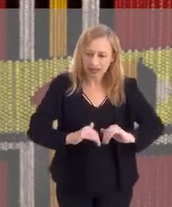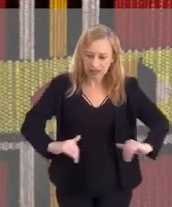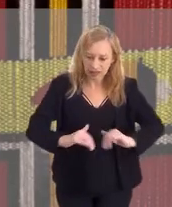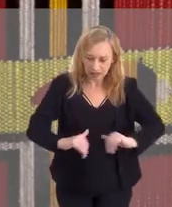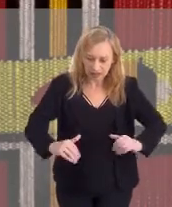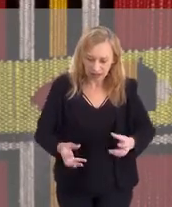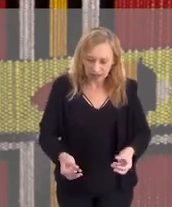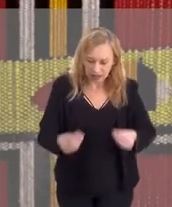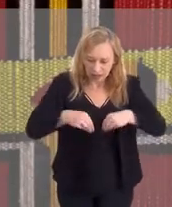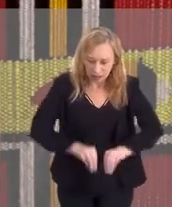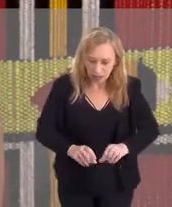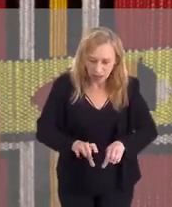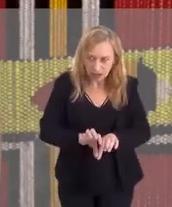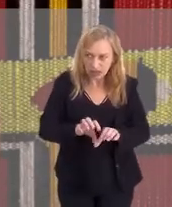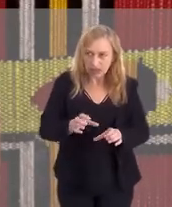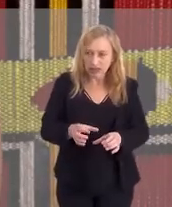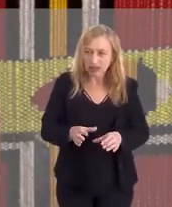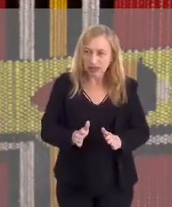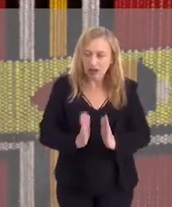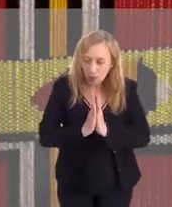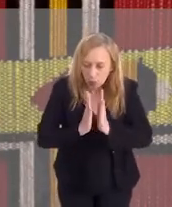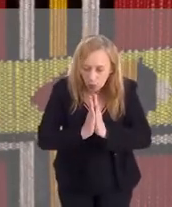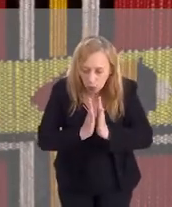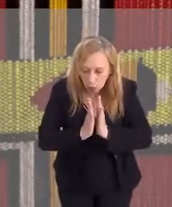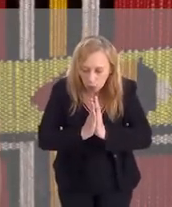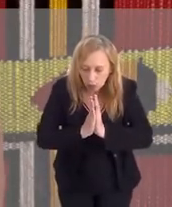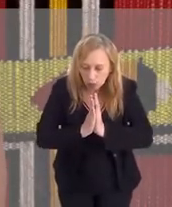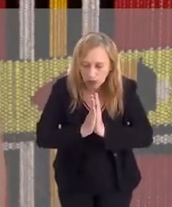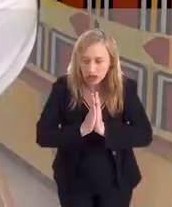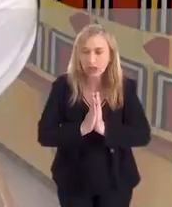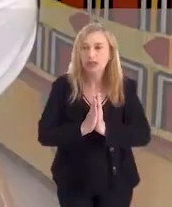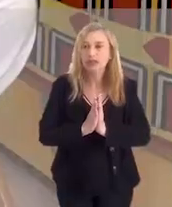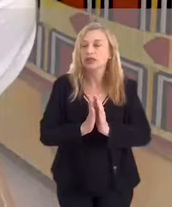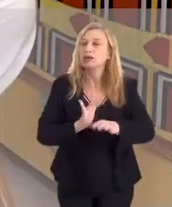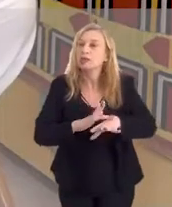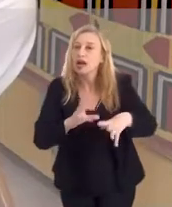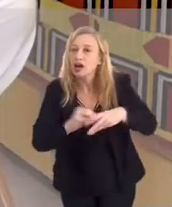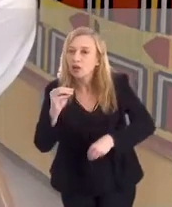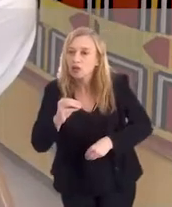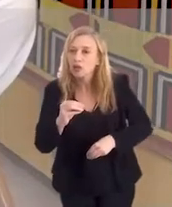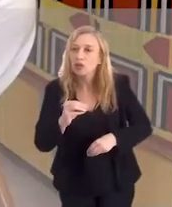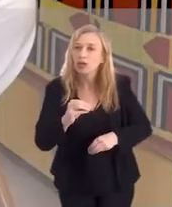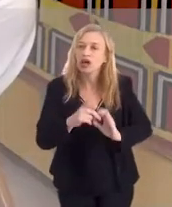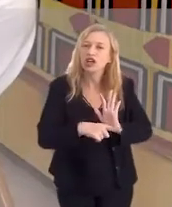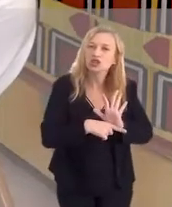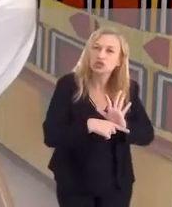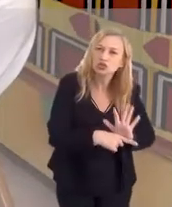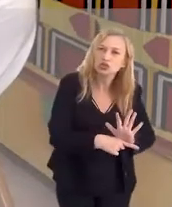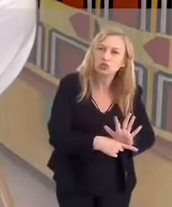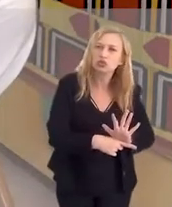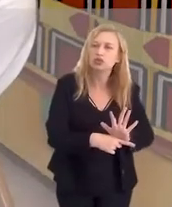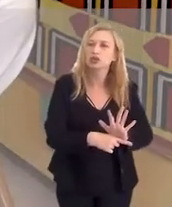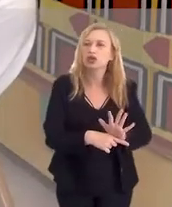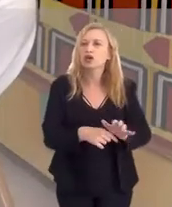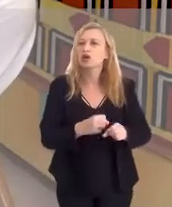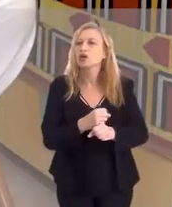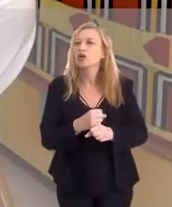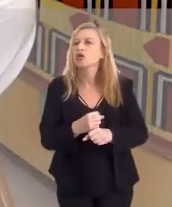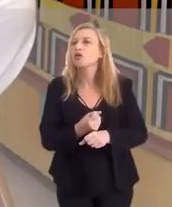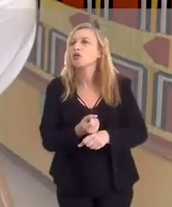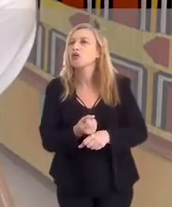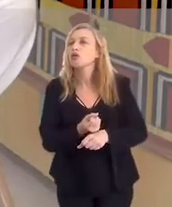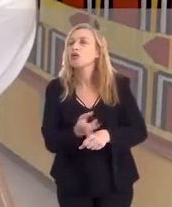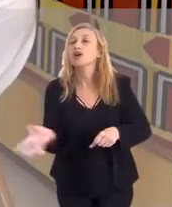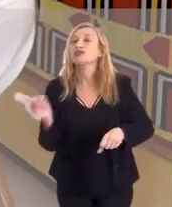enterrada. Aí nessa enterra, tira-se as rezas para cura, para benefícios, para você... Quanto tempo ela